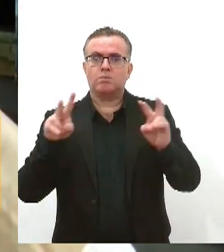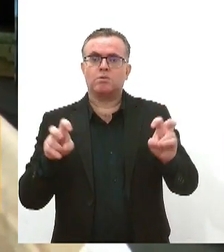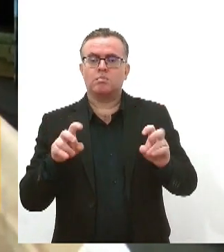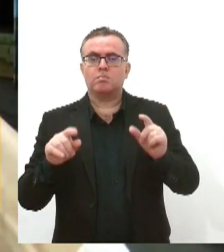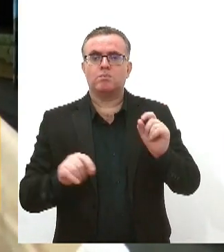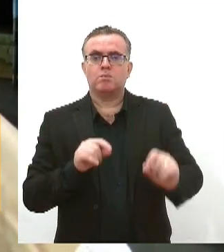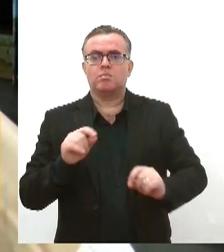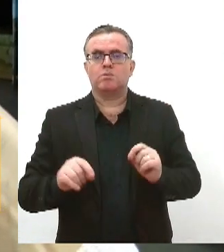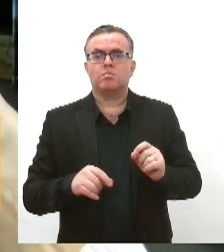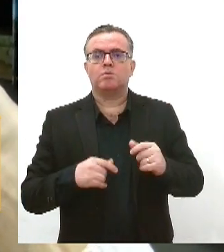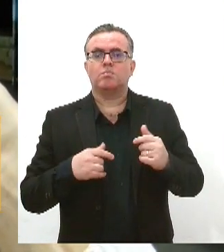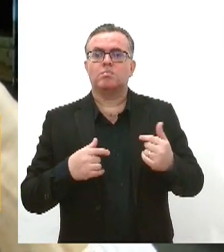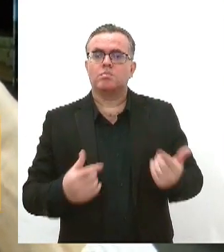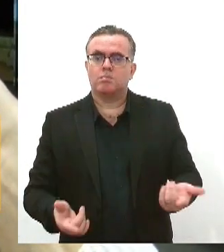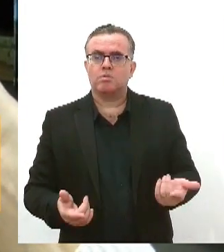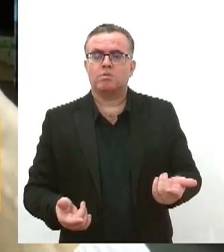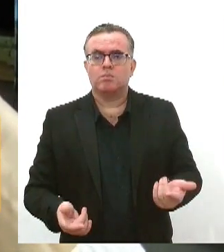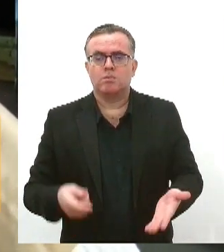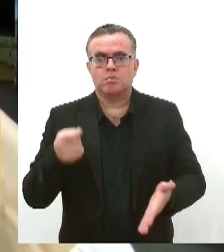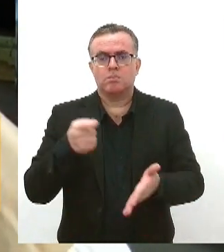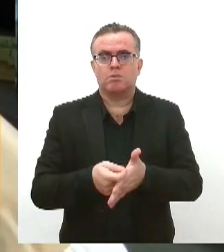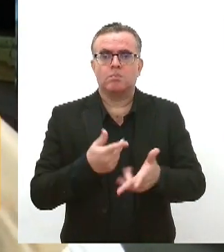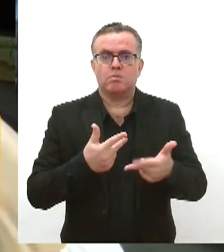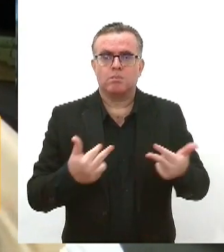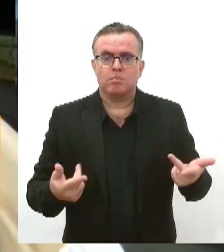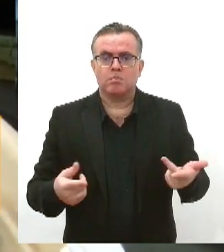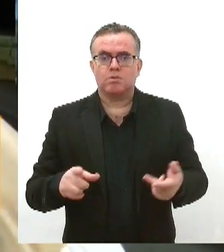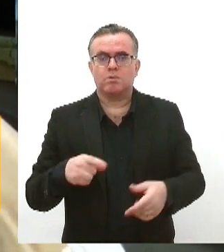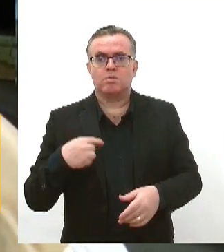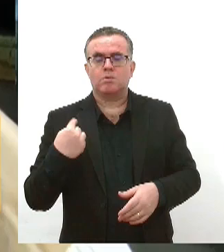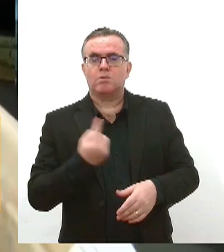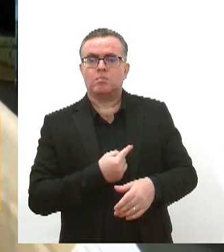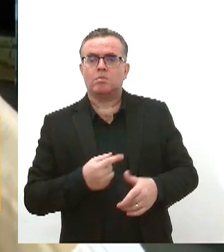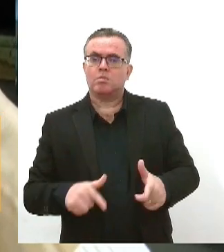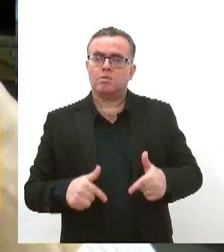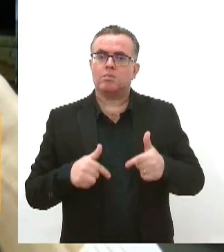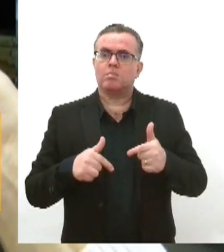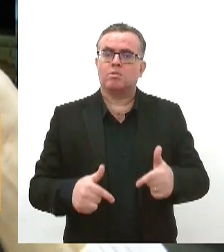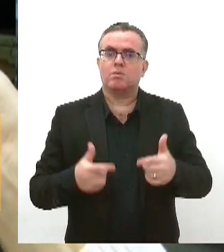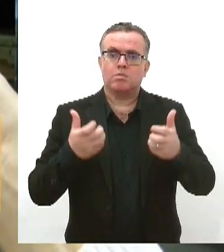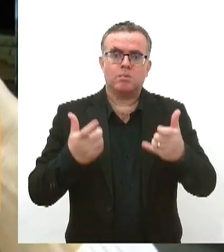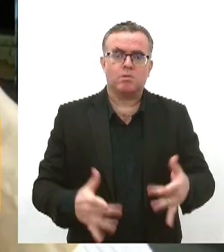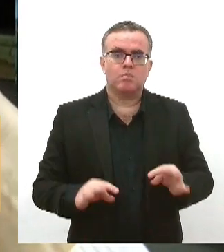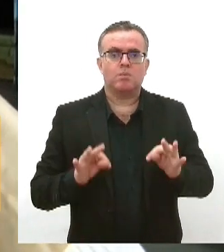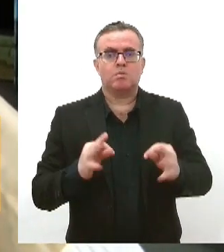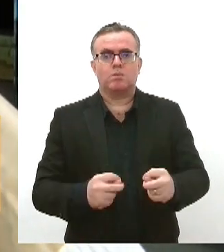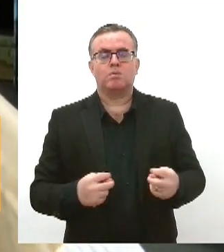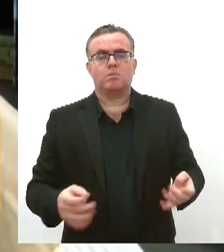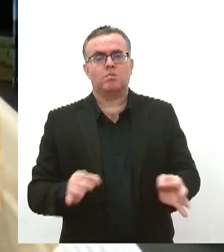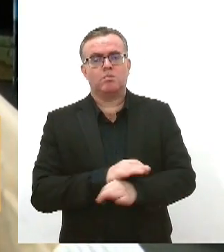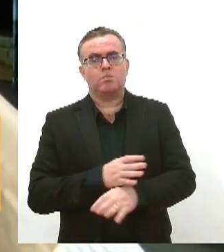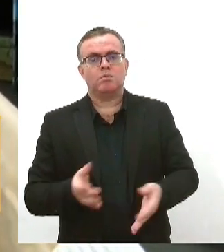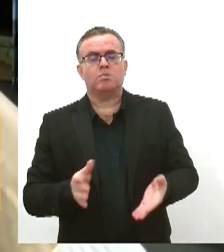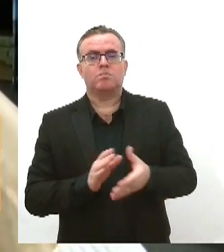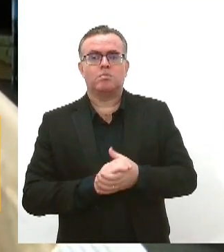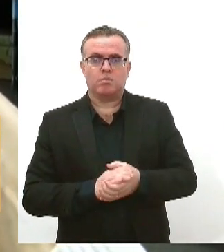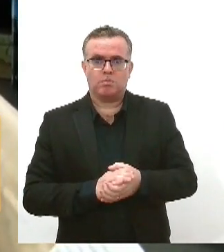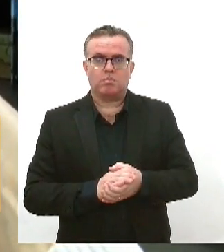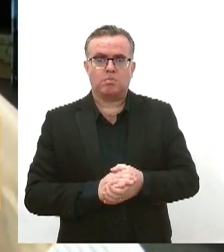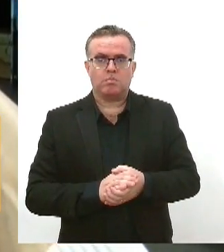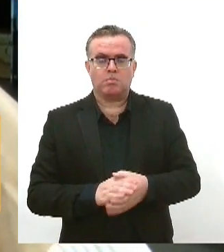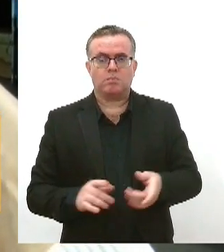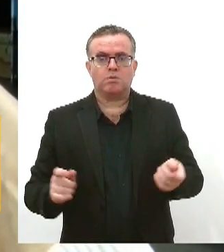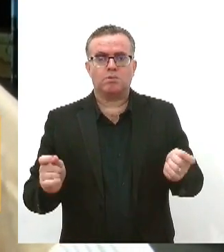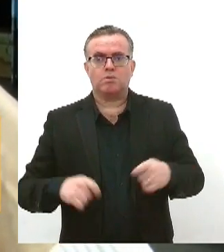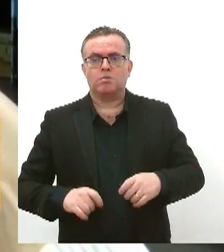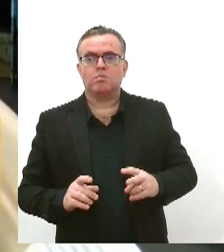tem as suas contas a pagar, vamos dizer assim, e a gente entrar num consenso e explicar a todos, né? Explicar ao governador o anseio da categoria e também explicar o